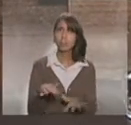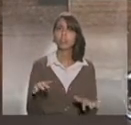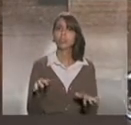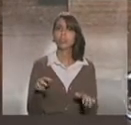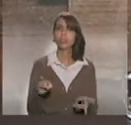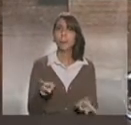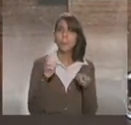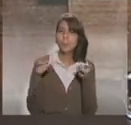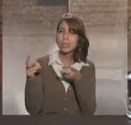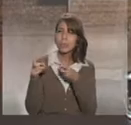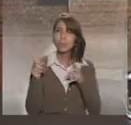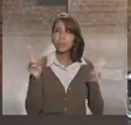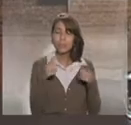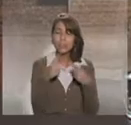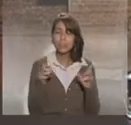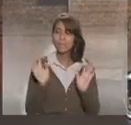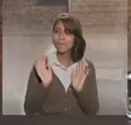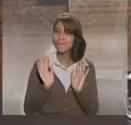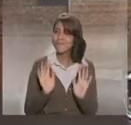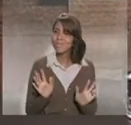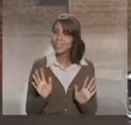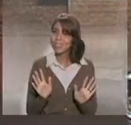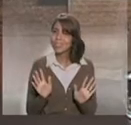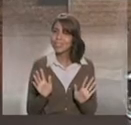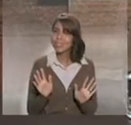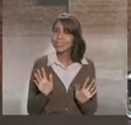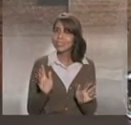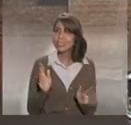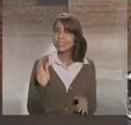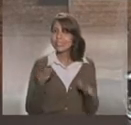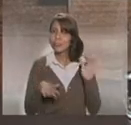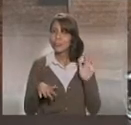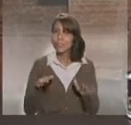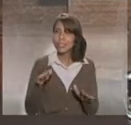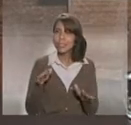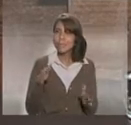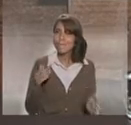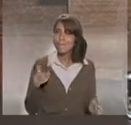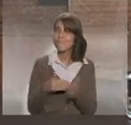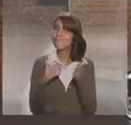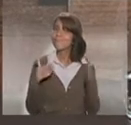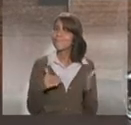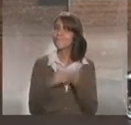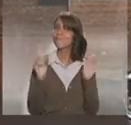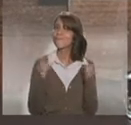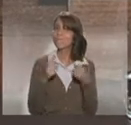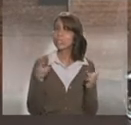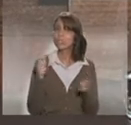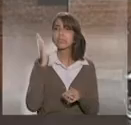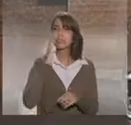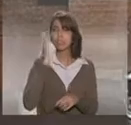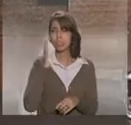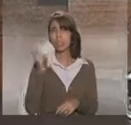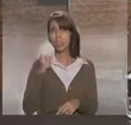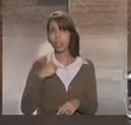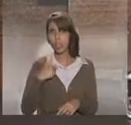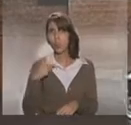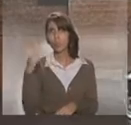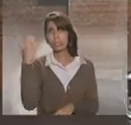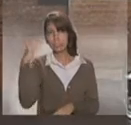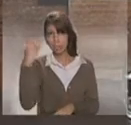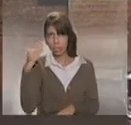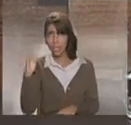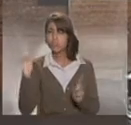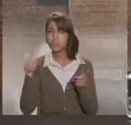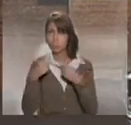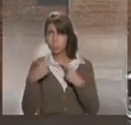musical mas talvez aí eu tenha esbarrado na limitação nos km apesar de eu tenho um no entendimento muito bom